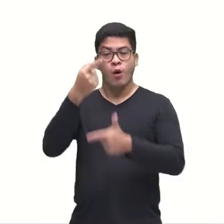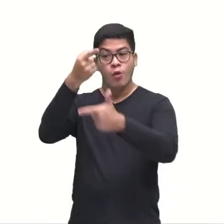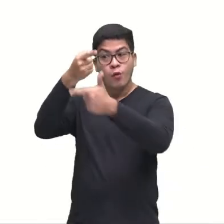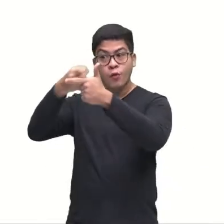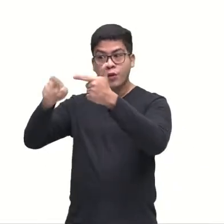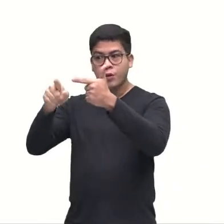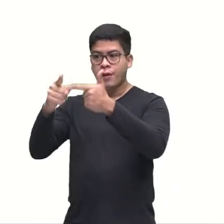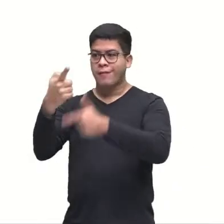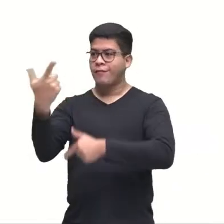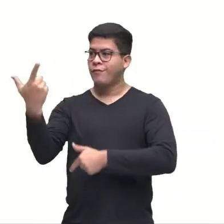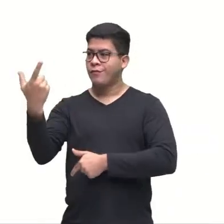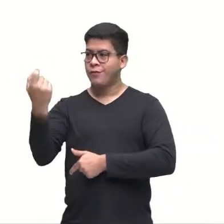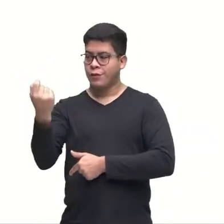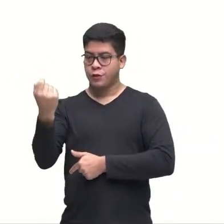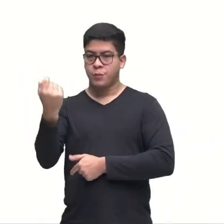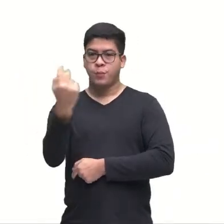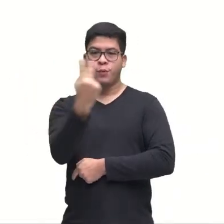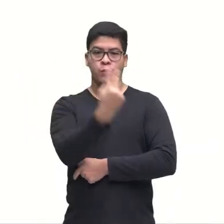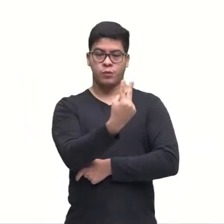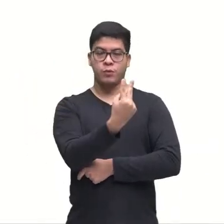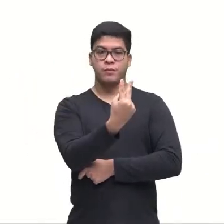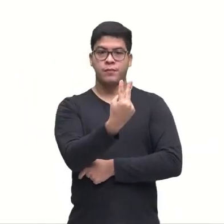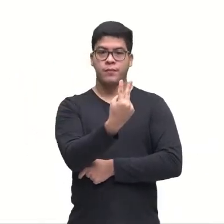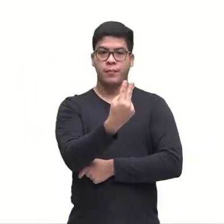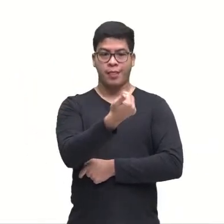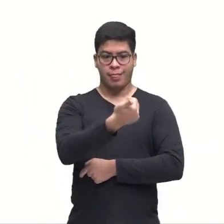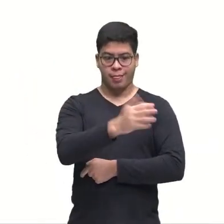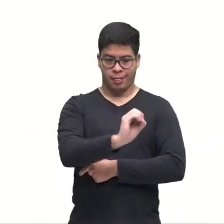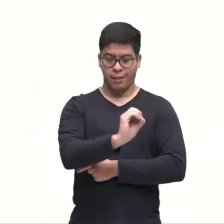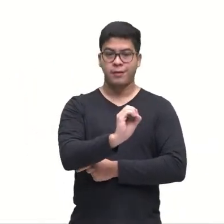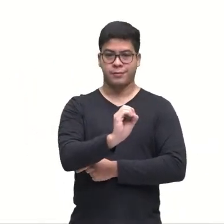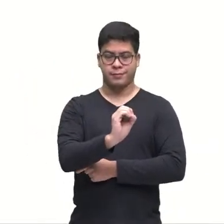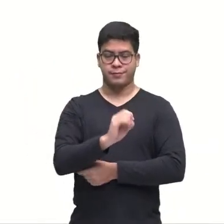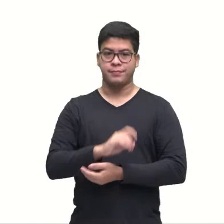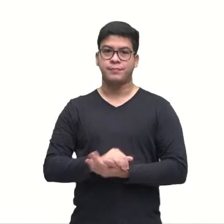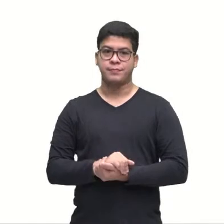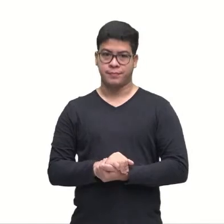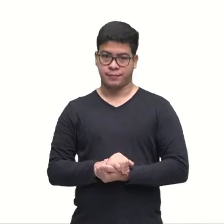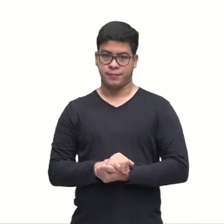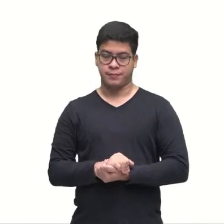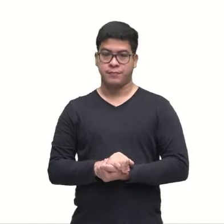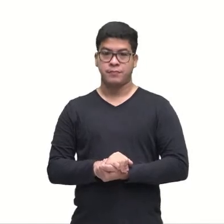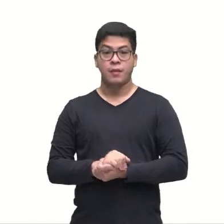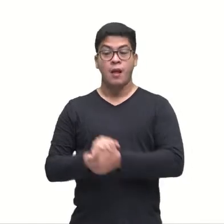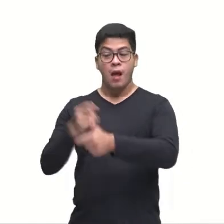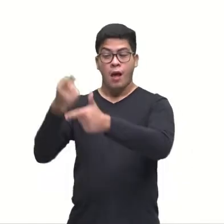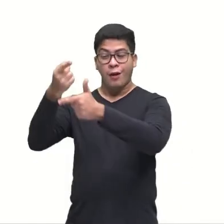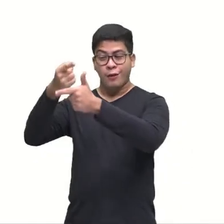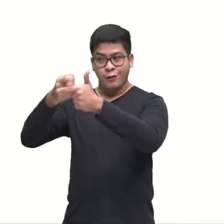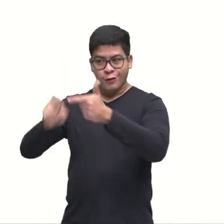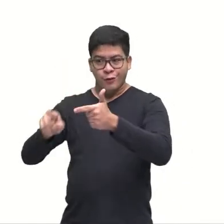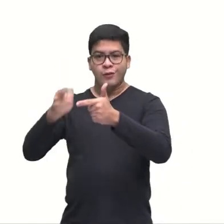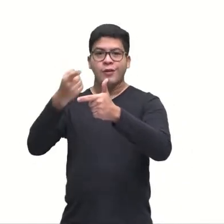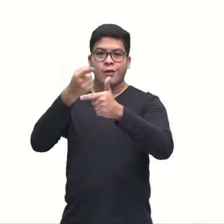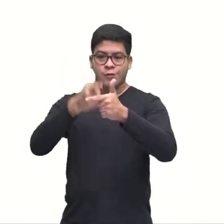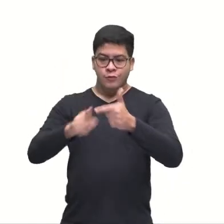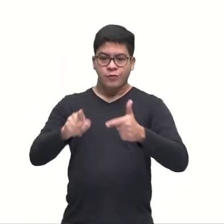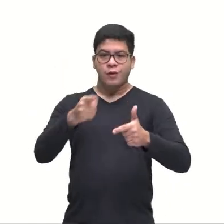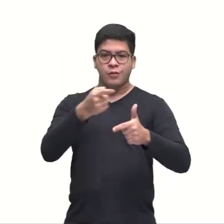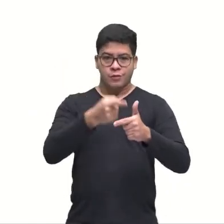20 por 2. 20 dividido por 2 é igual a 10. Bacana? Aí, você continua a divisão aqui,